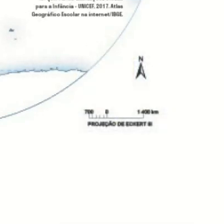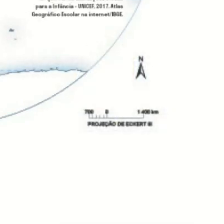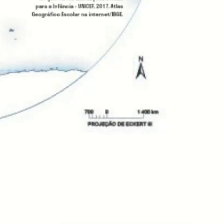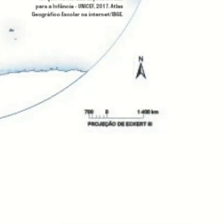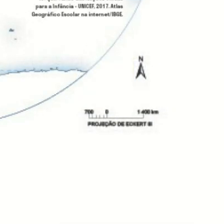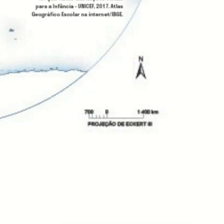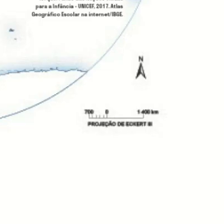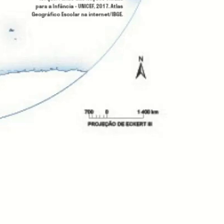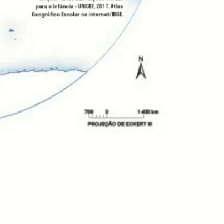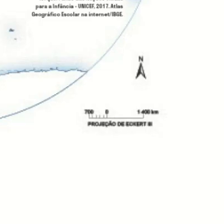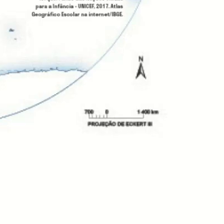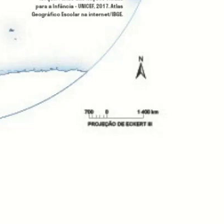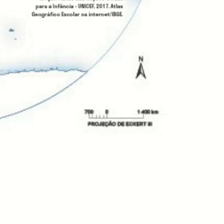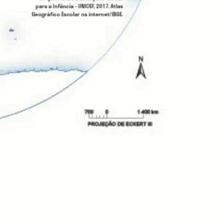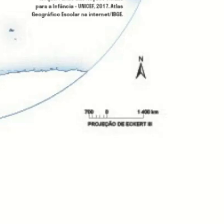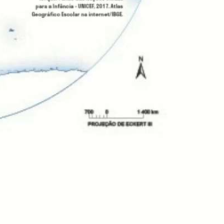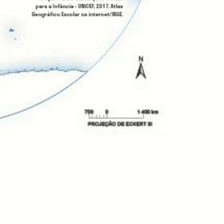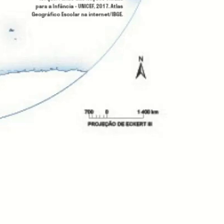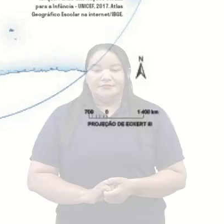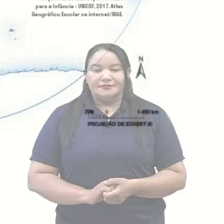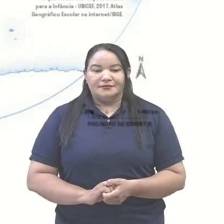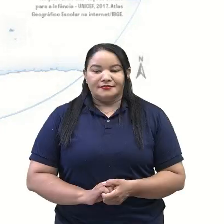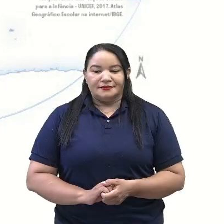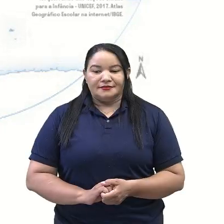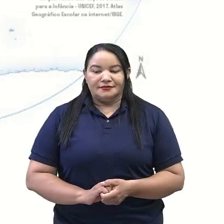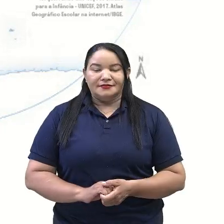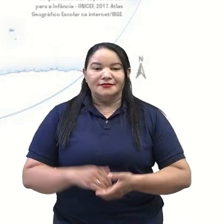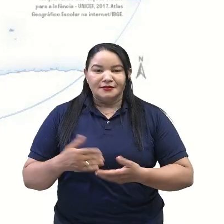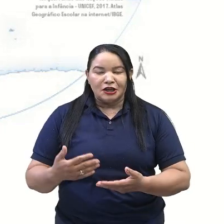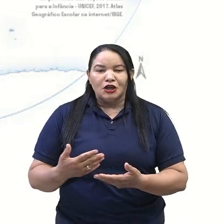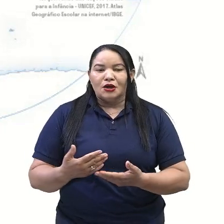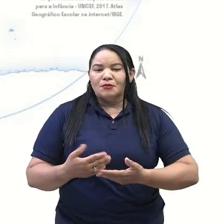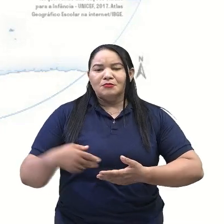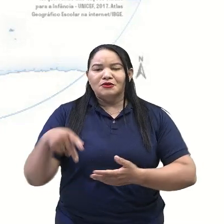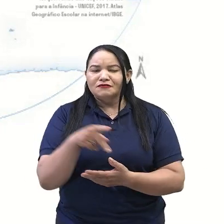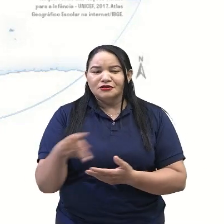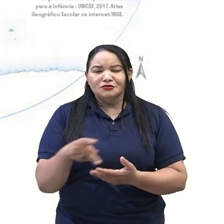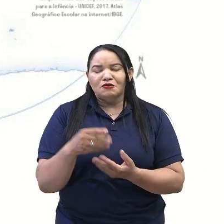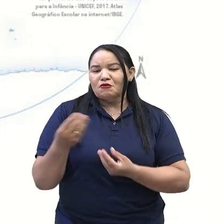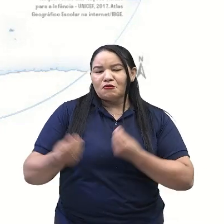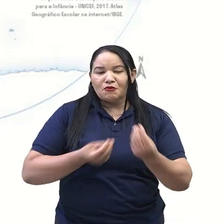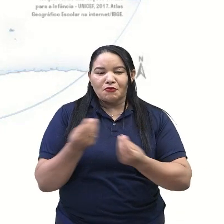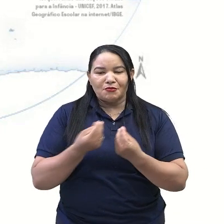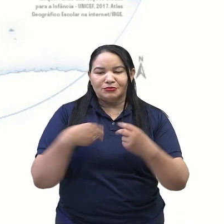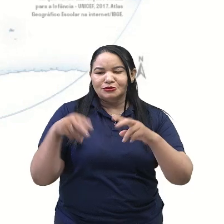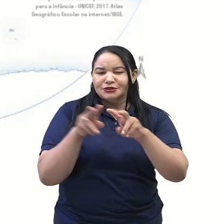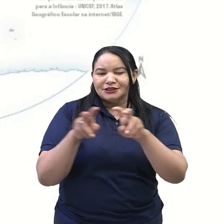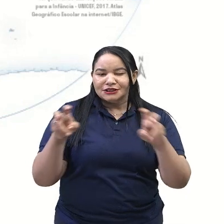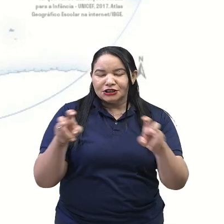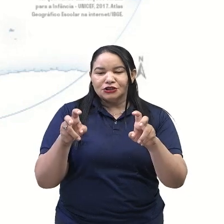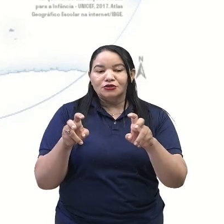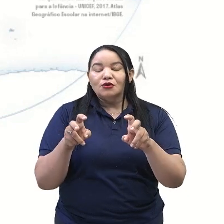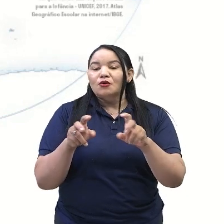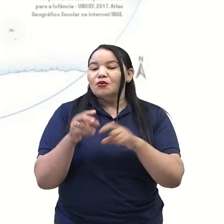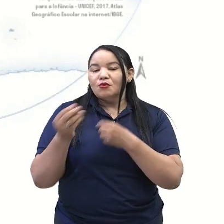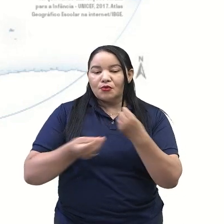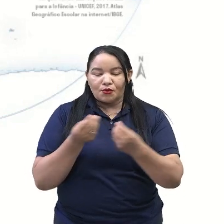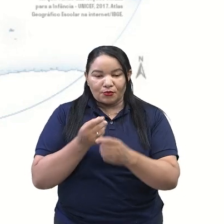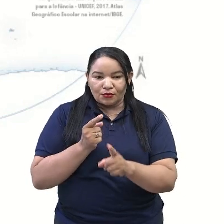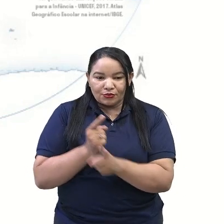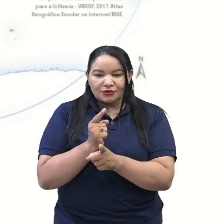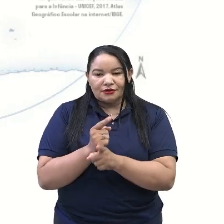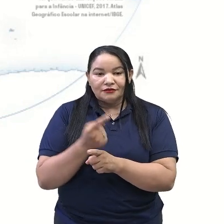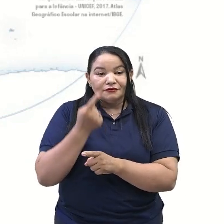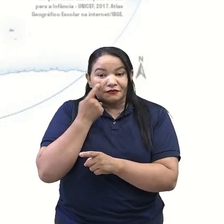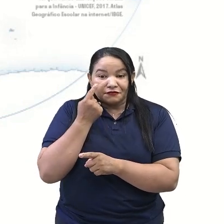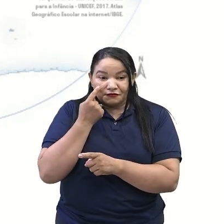encontrar o título do nosso mapa? Eu tenho um mapa aqui que ele vai servir de base para a gente ver todos esses elementos. Esse mapa vocês já